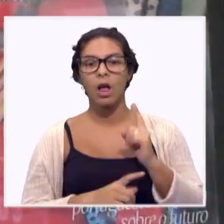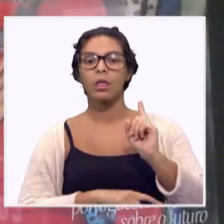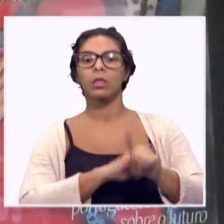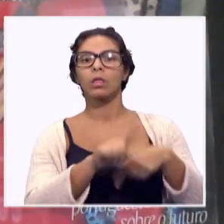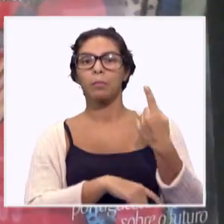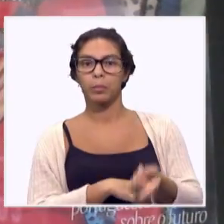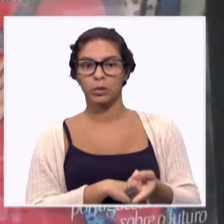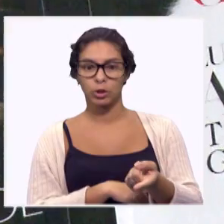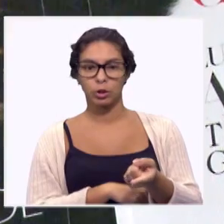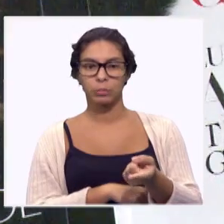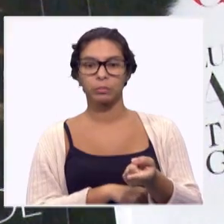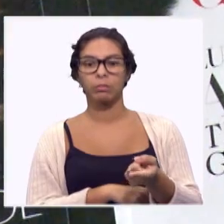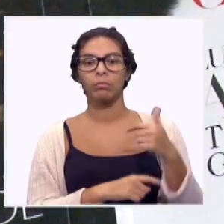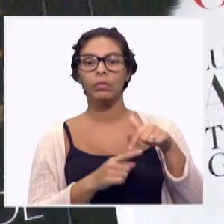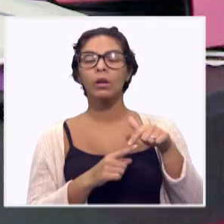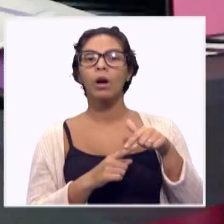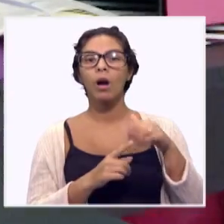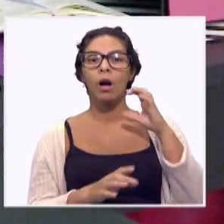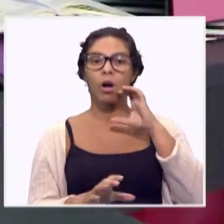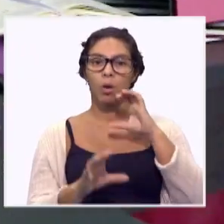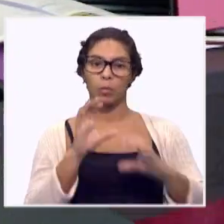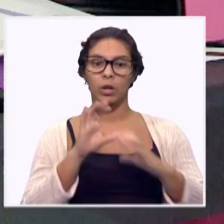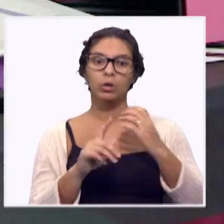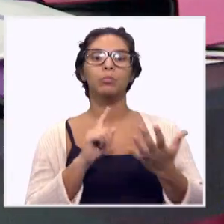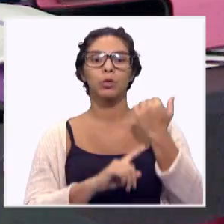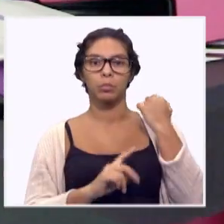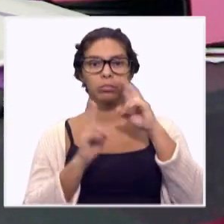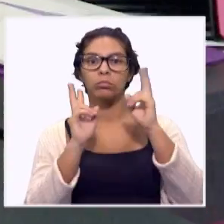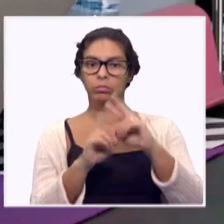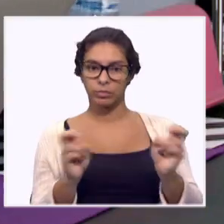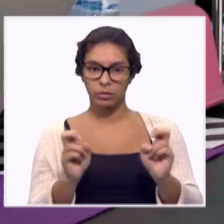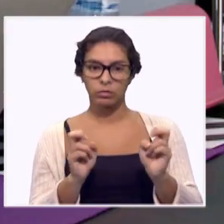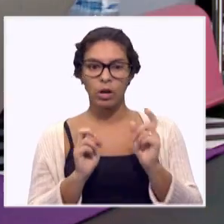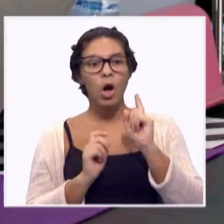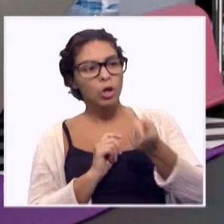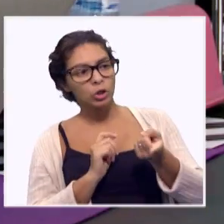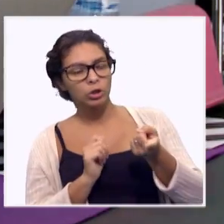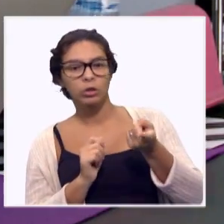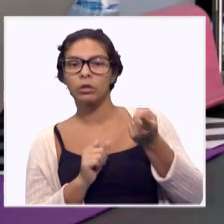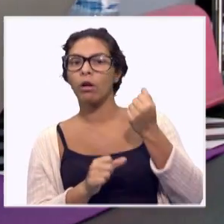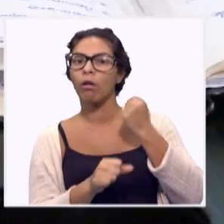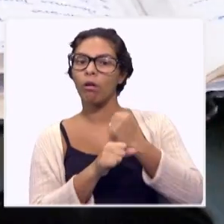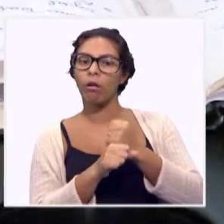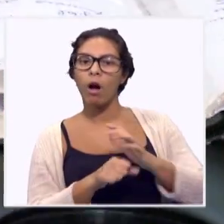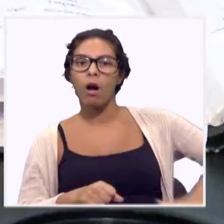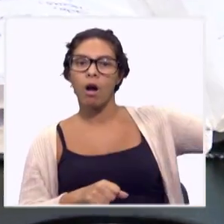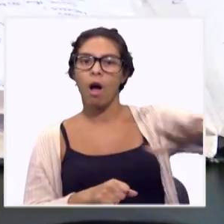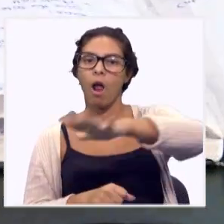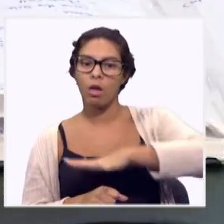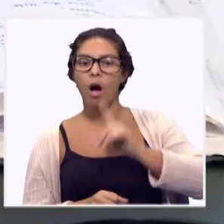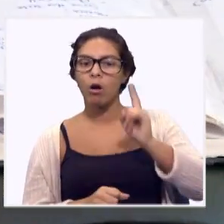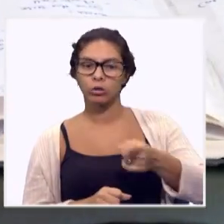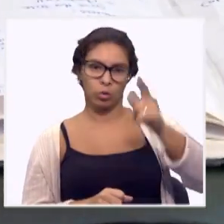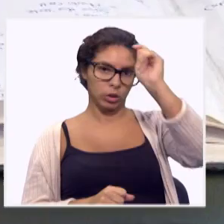Depois acabei por encontrar a Elephant de Comunicação, onde comecei a ver o que era o mercado de trabalho. Acabei